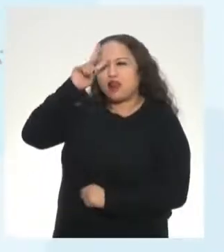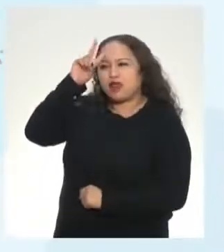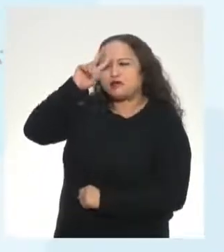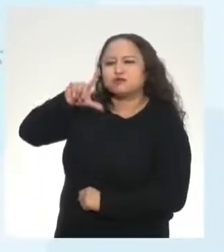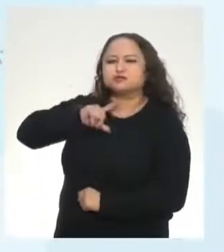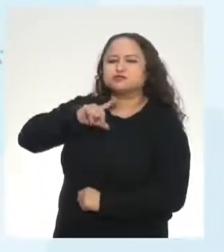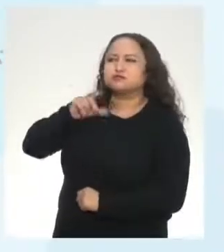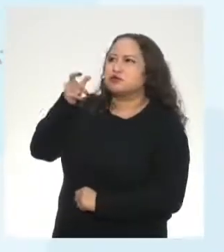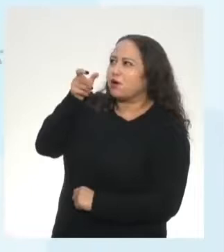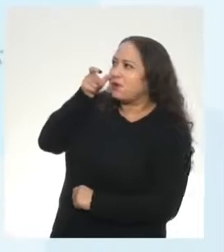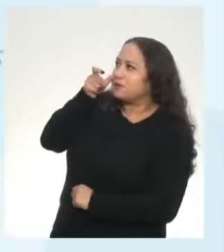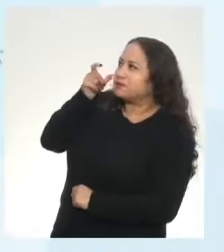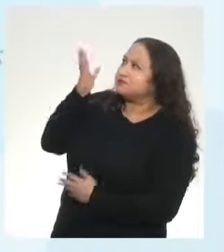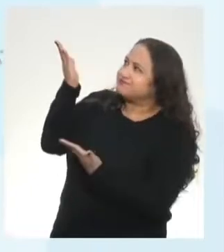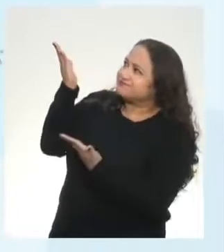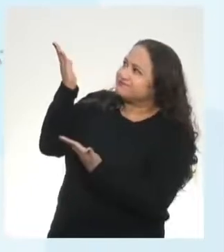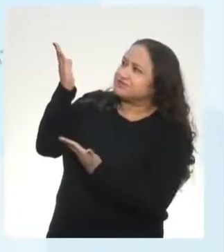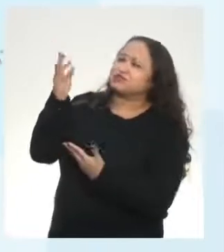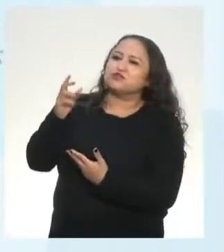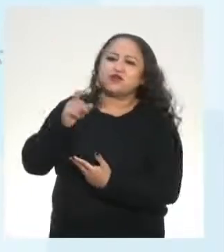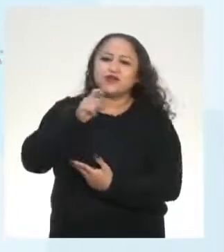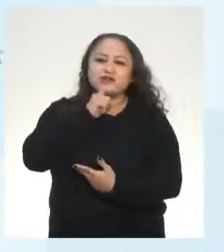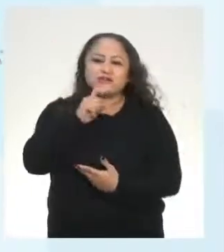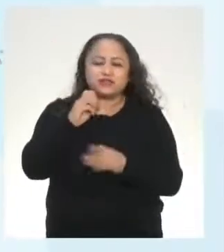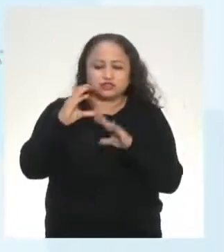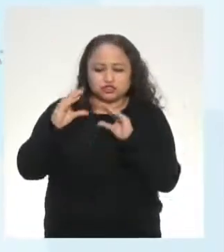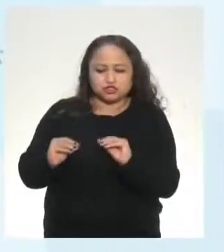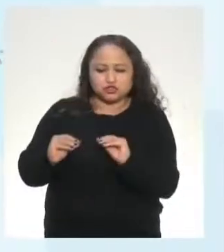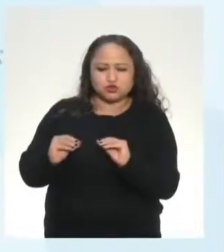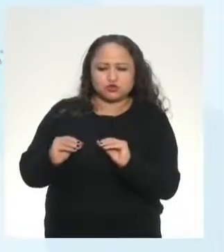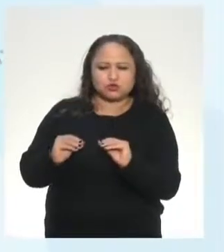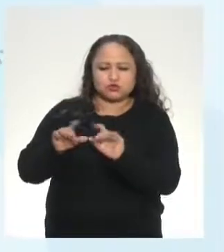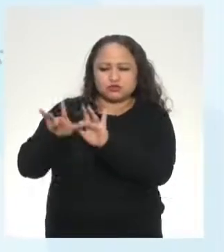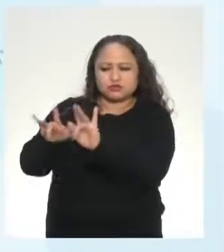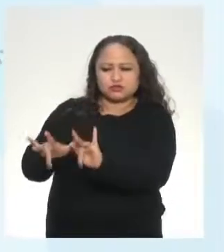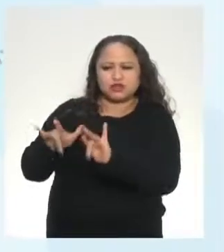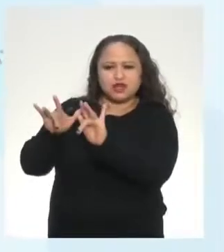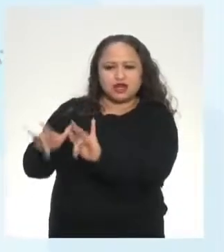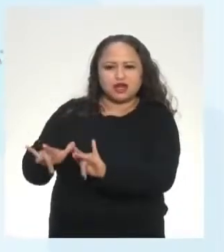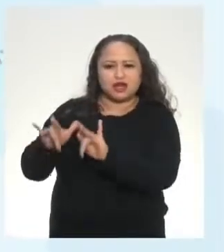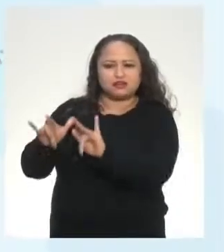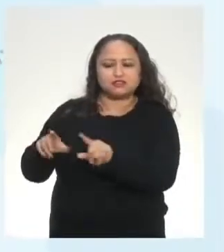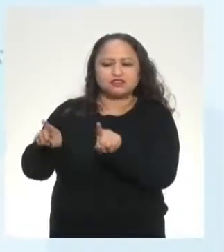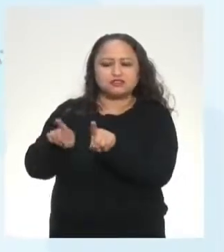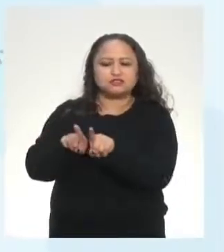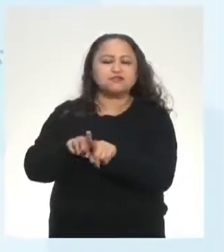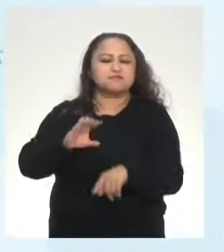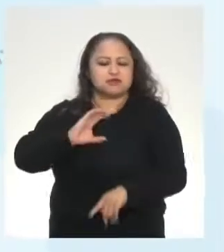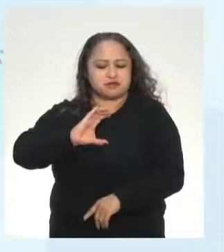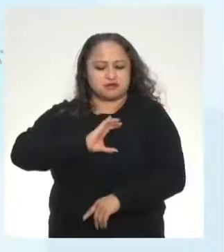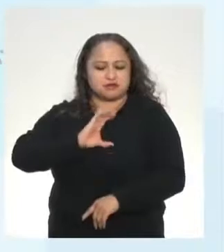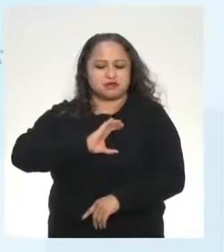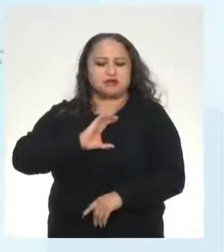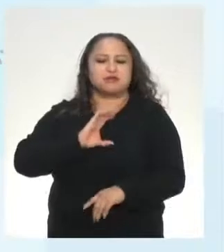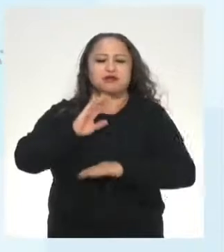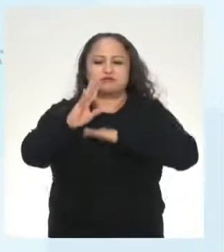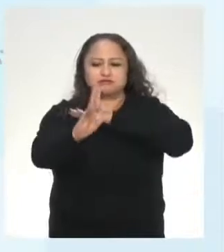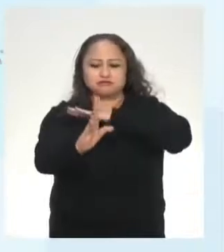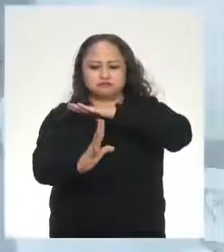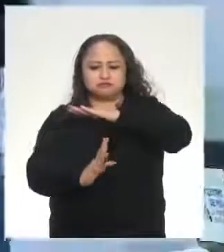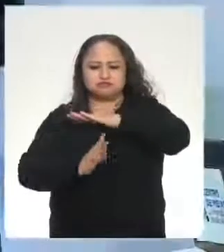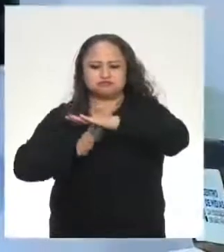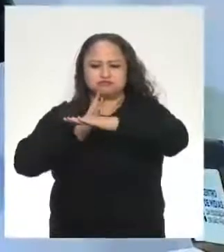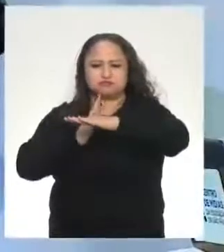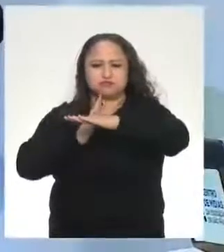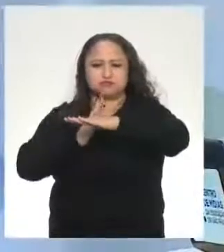estão lá em verde escuro, aí, principalmente a Austrália e o Canadá, que recebem aí um contingente de imigrantes bem